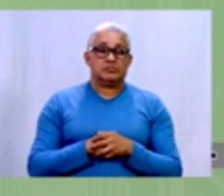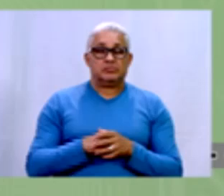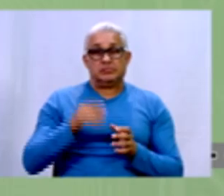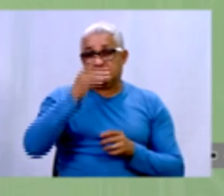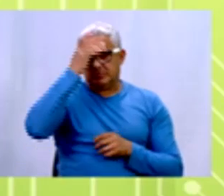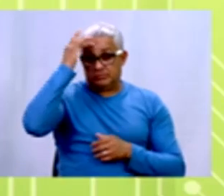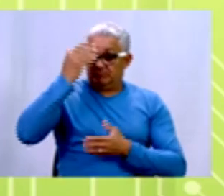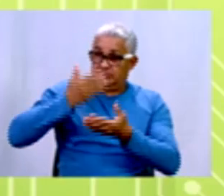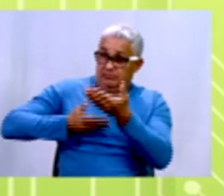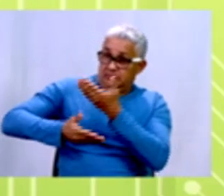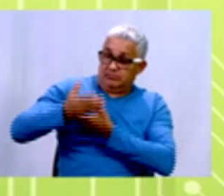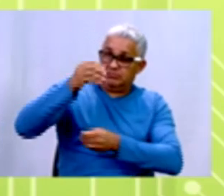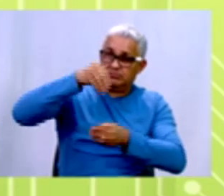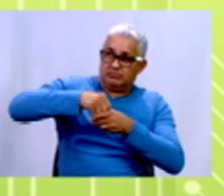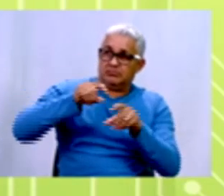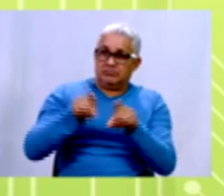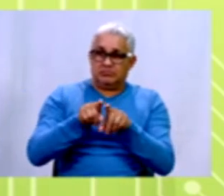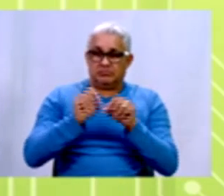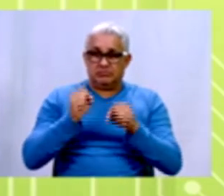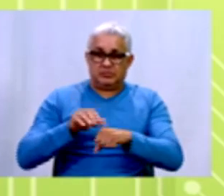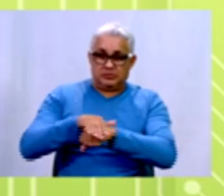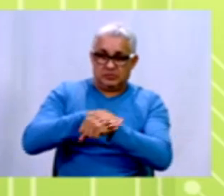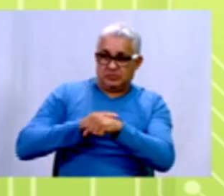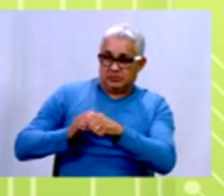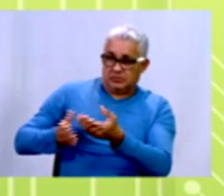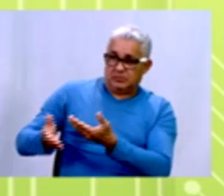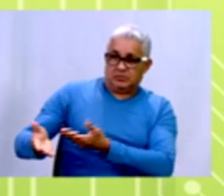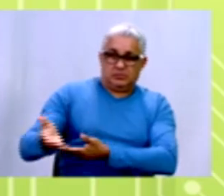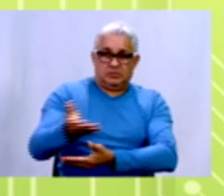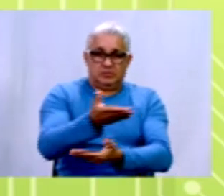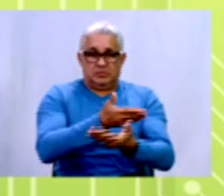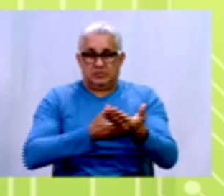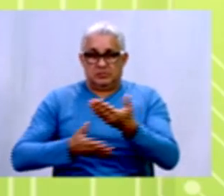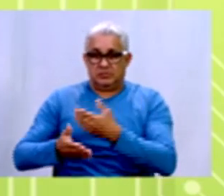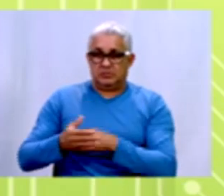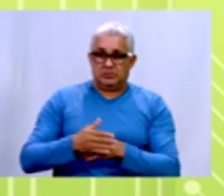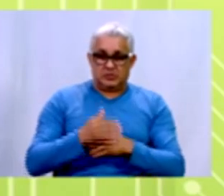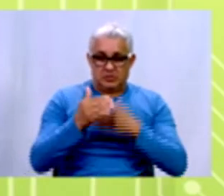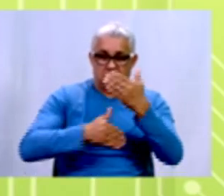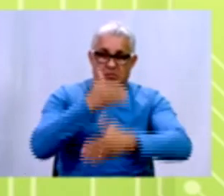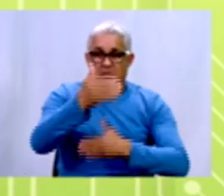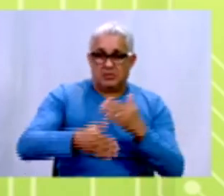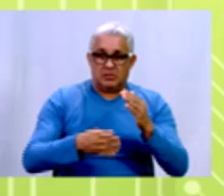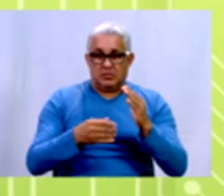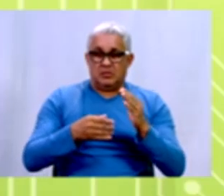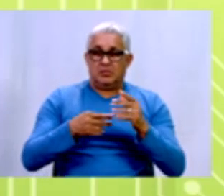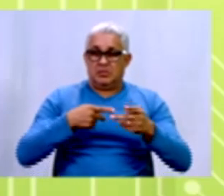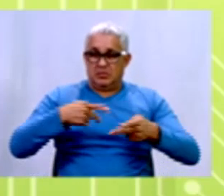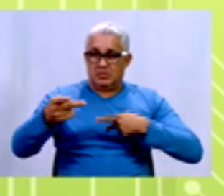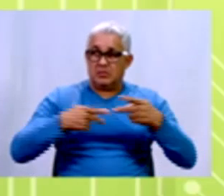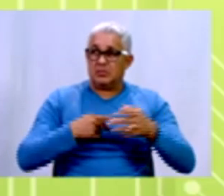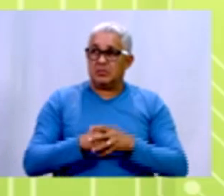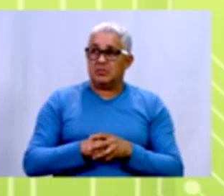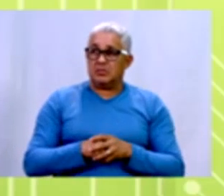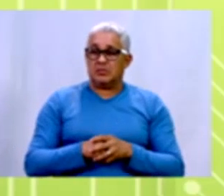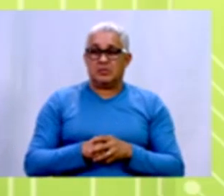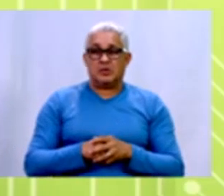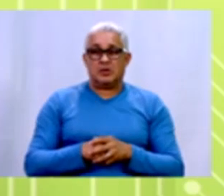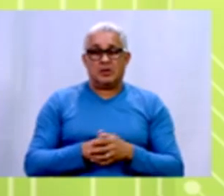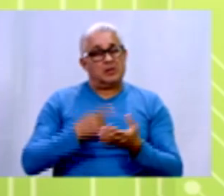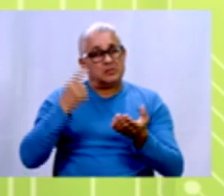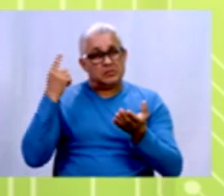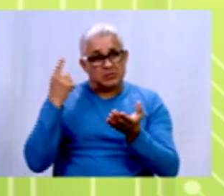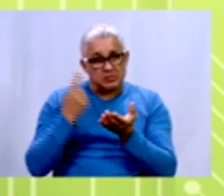pessoas interagirem e poder conversar para o bom andamento do projeto, é